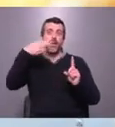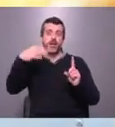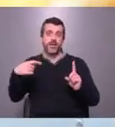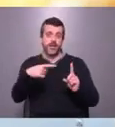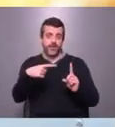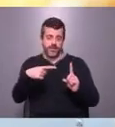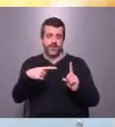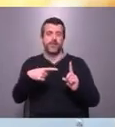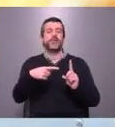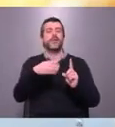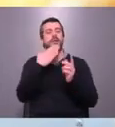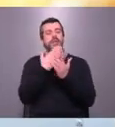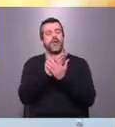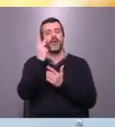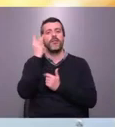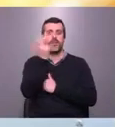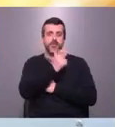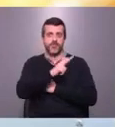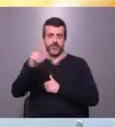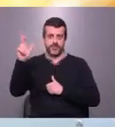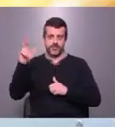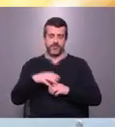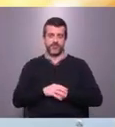Él tenga vida eterna.